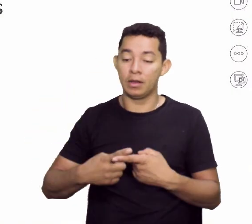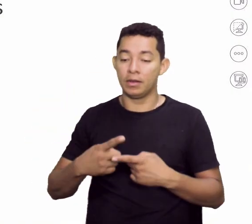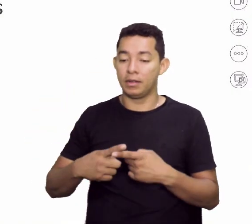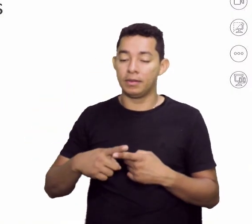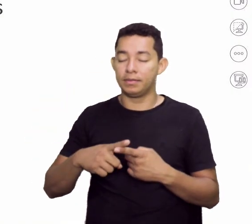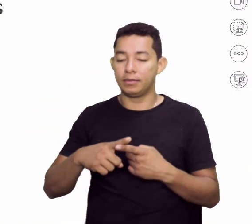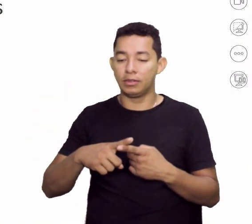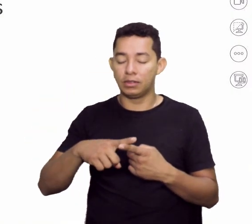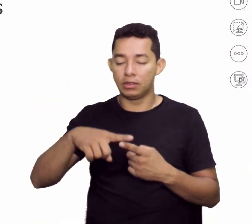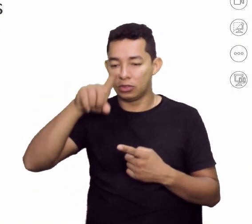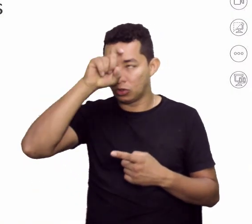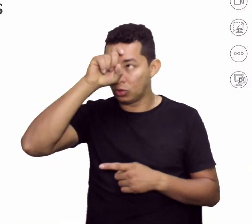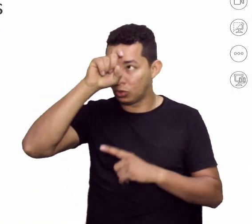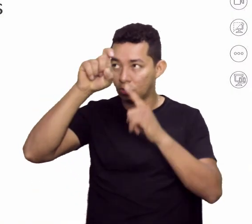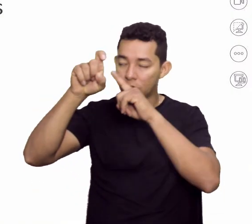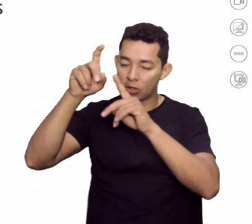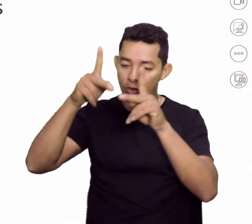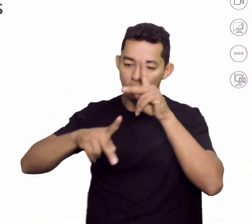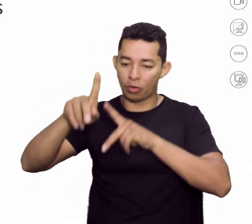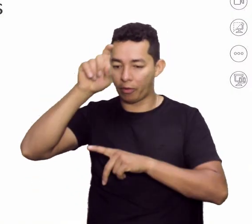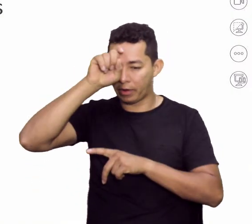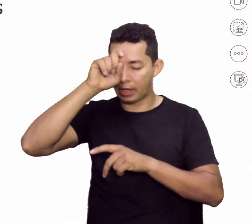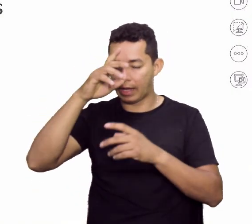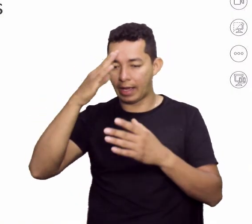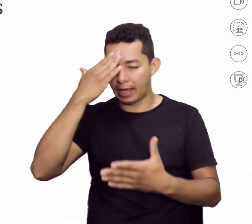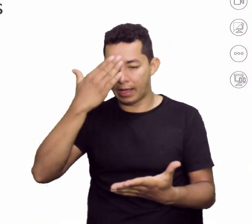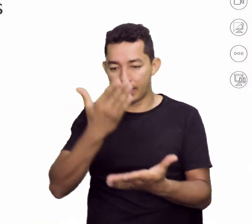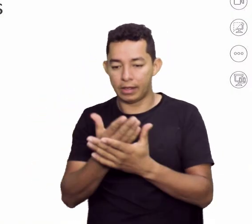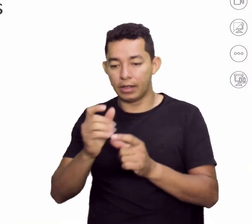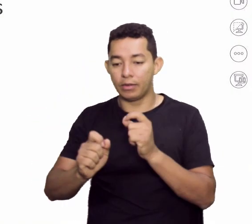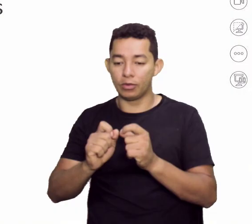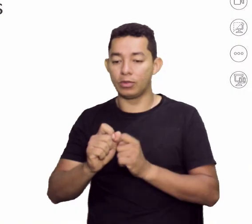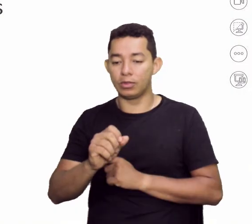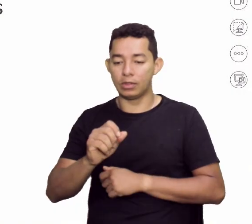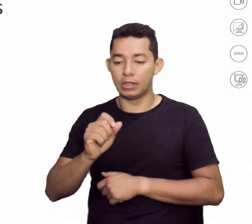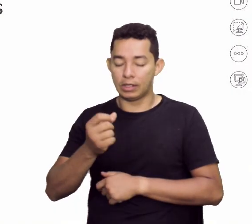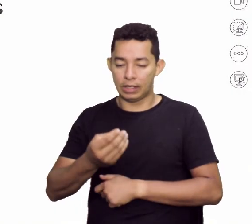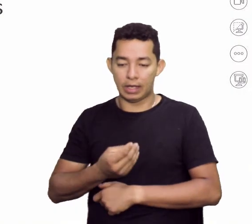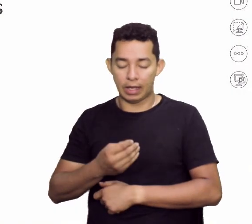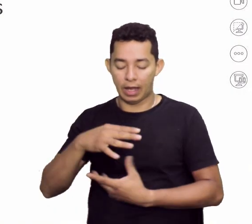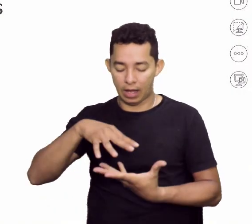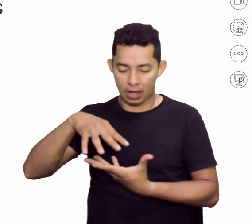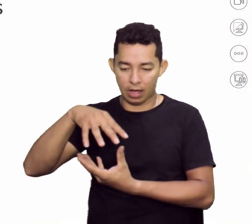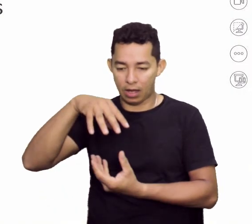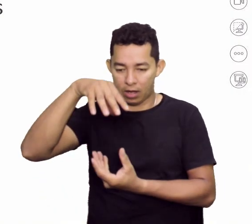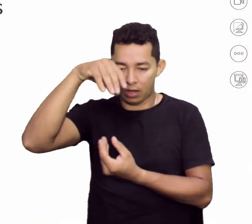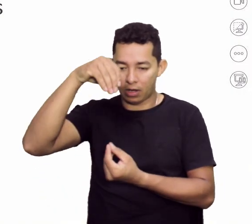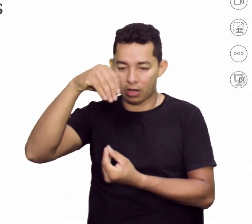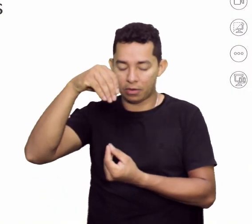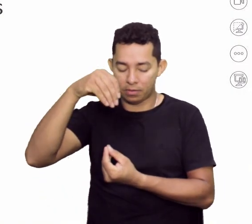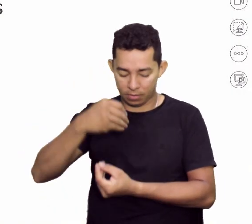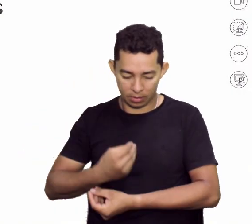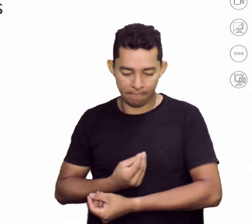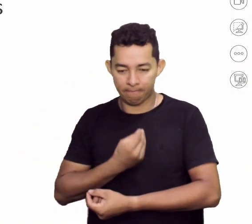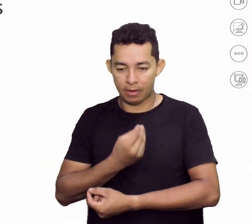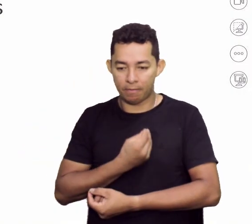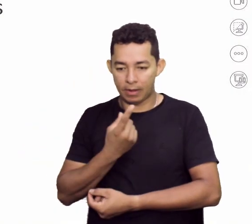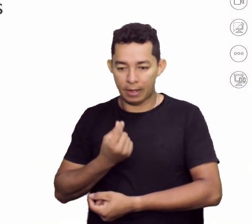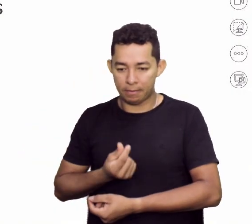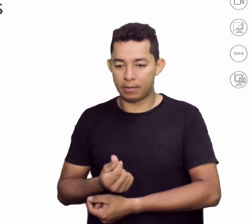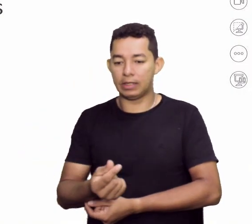imortalidade da alma. Olha aí, começando a aparecer os detalhes, né? Então, eles acreditavam que a alma